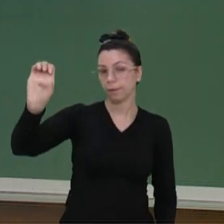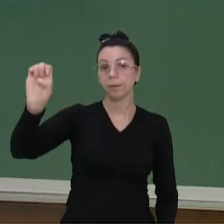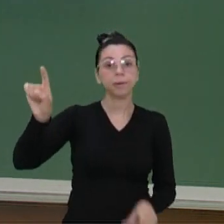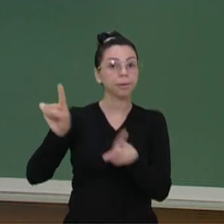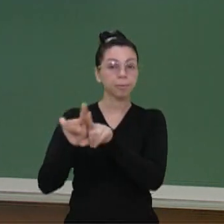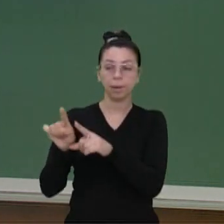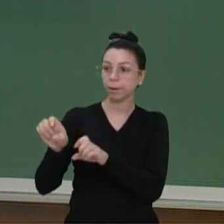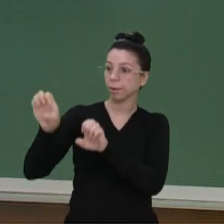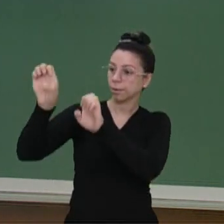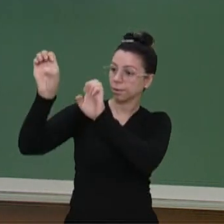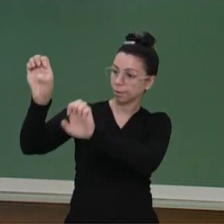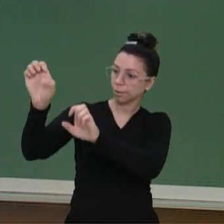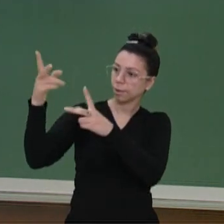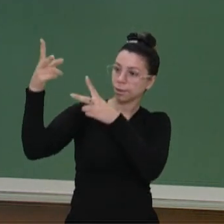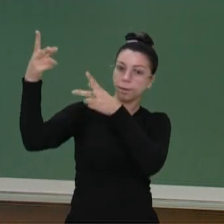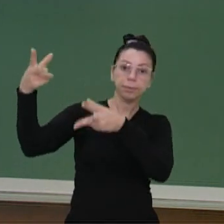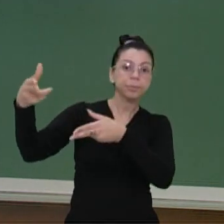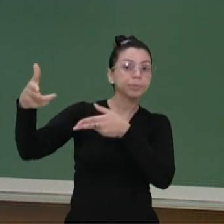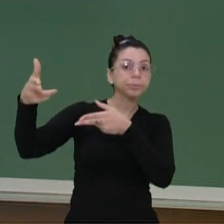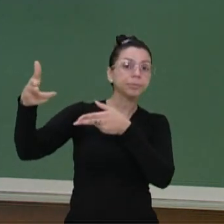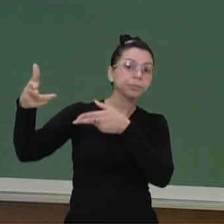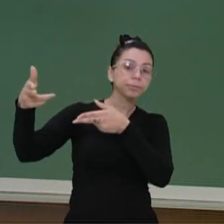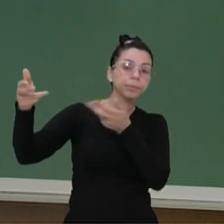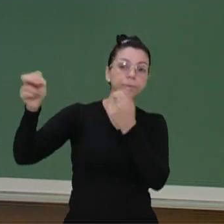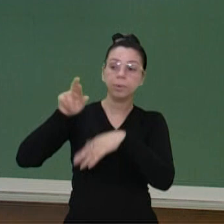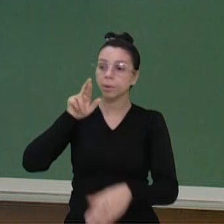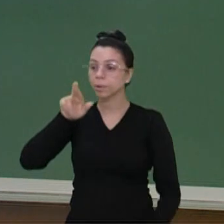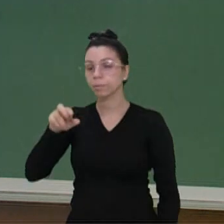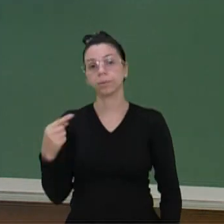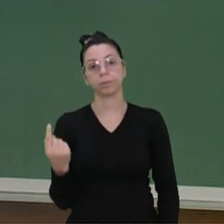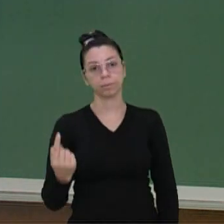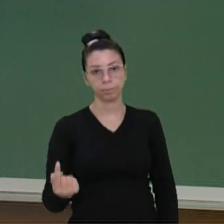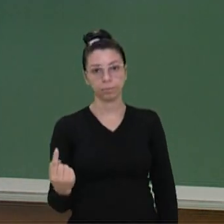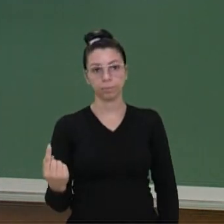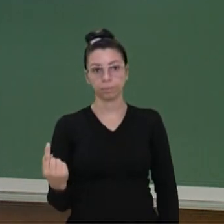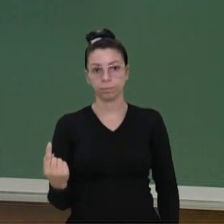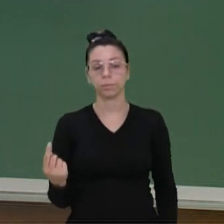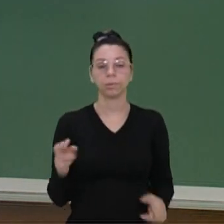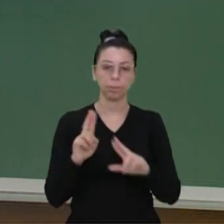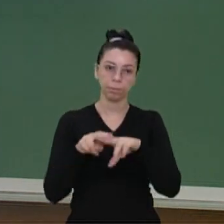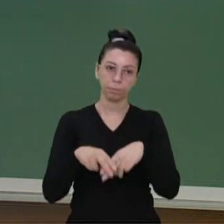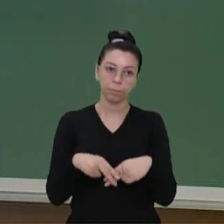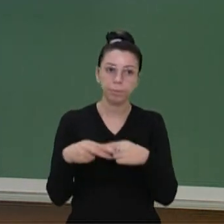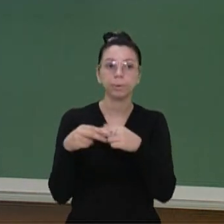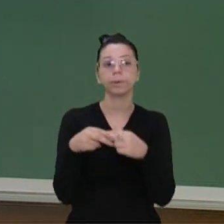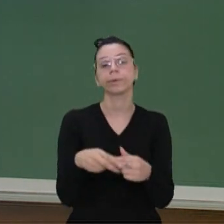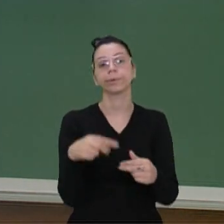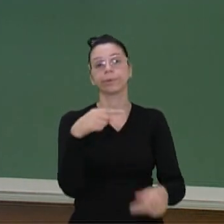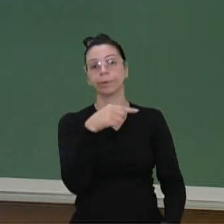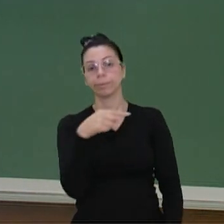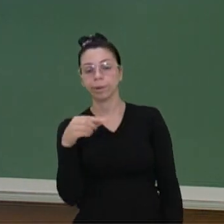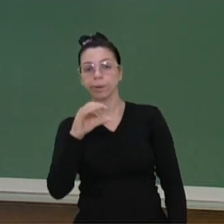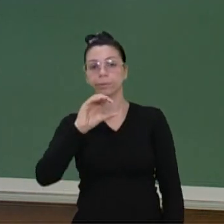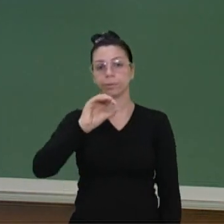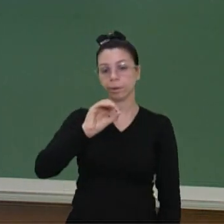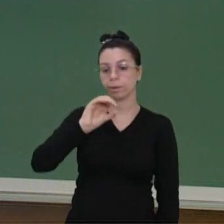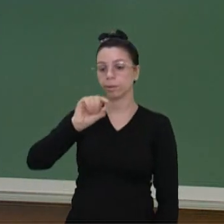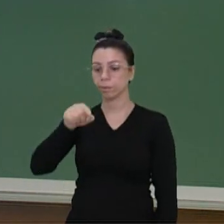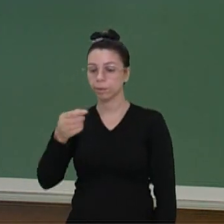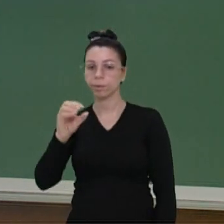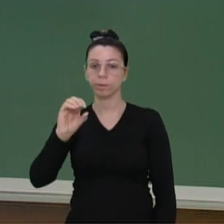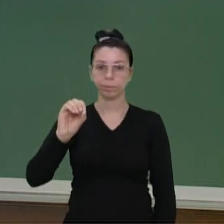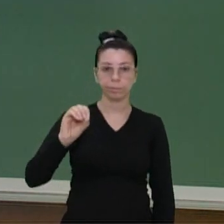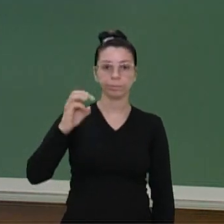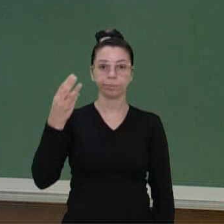Toda vez que o logaritmando é igual à base, essa resposta é 1. Por isso que fica menos